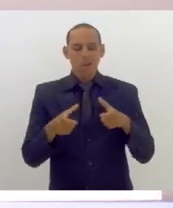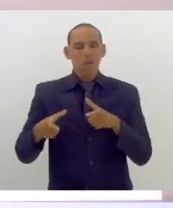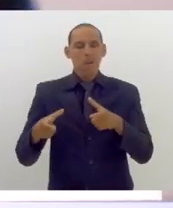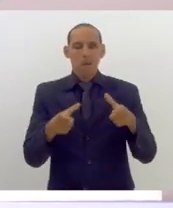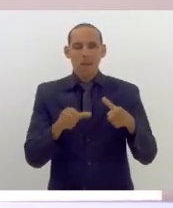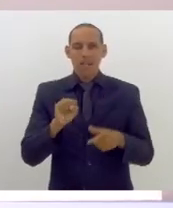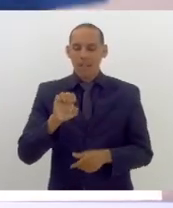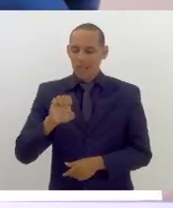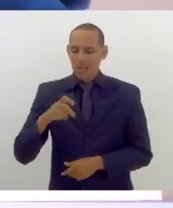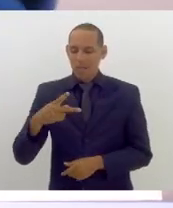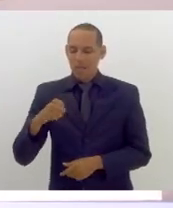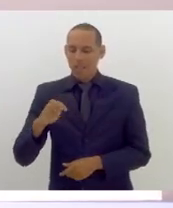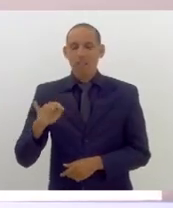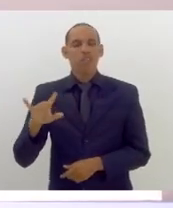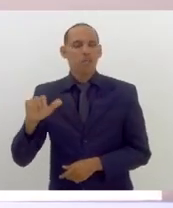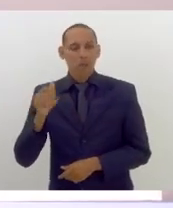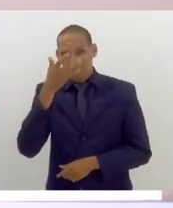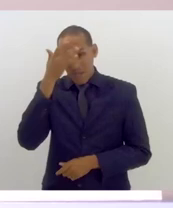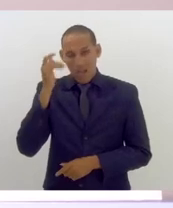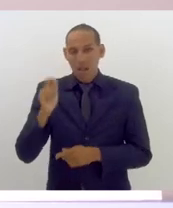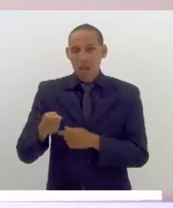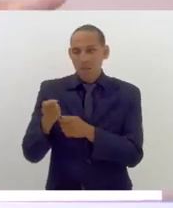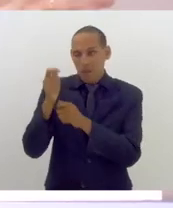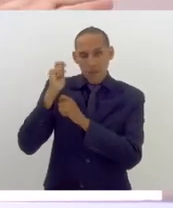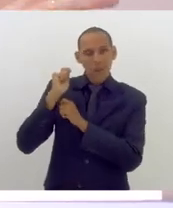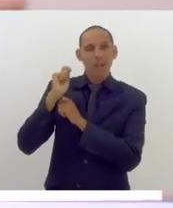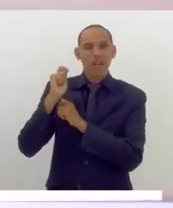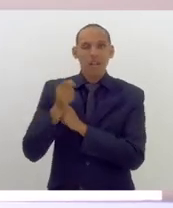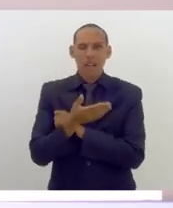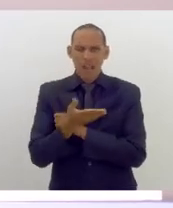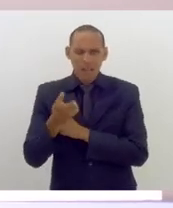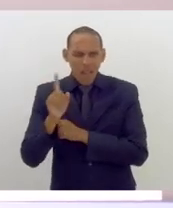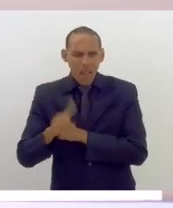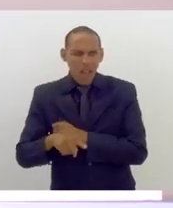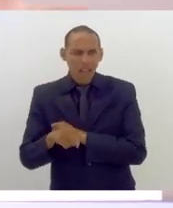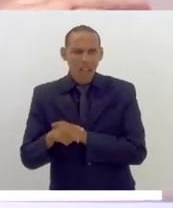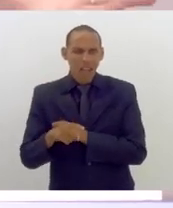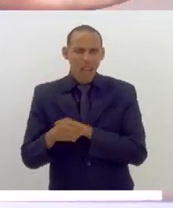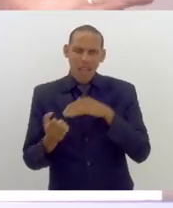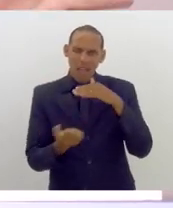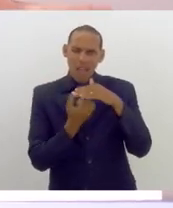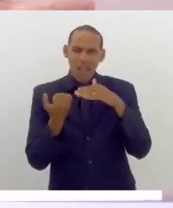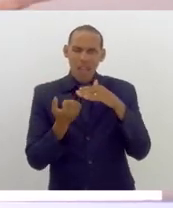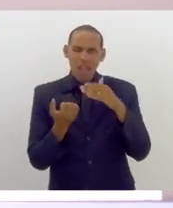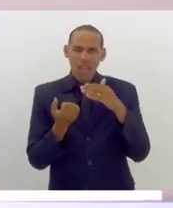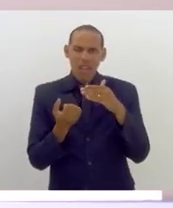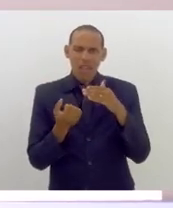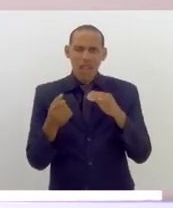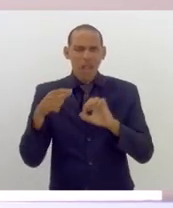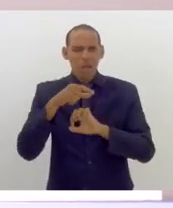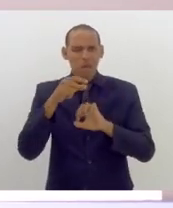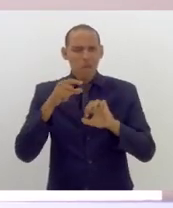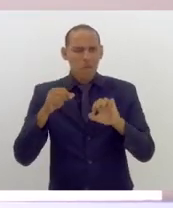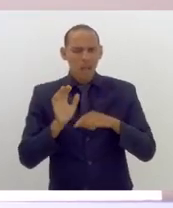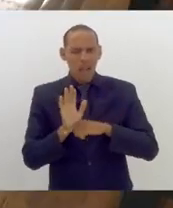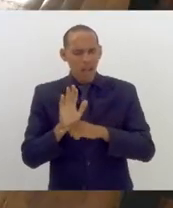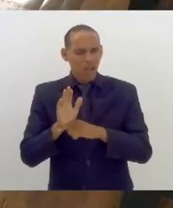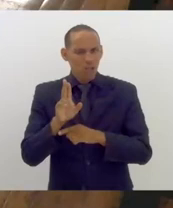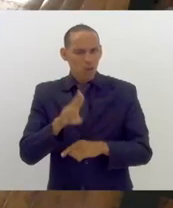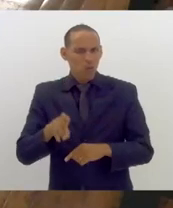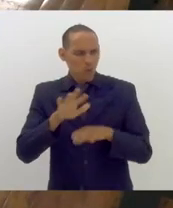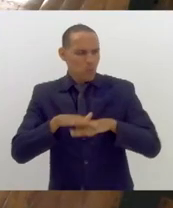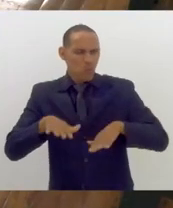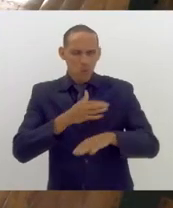Sepetiba ou pescador que que é lá de Sepetiba Isso não é um empreendimento de utilidade pública né